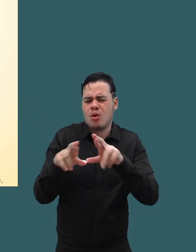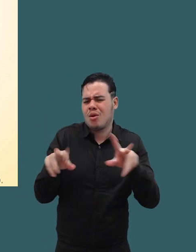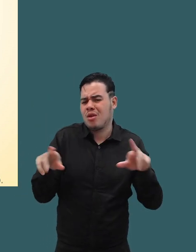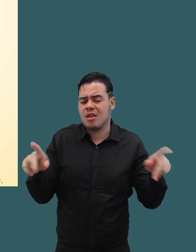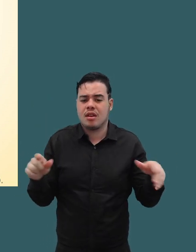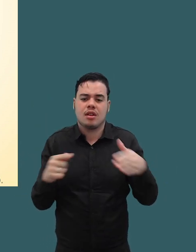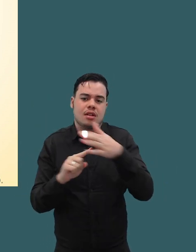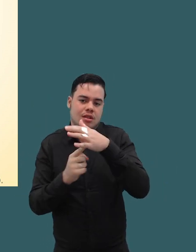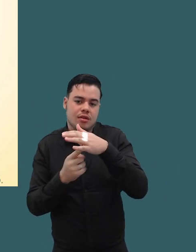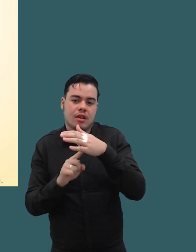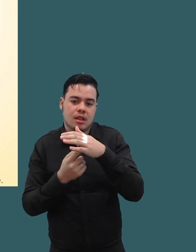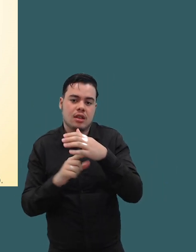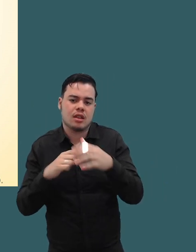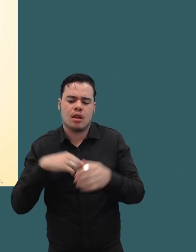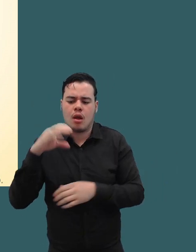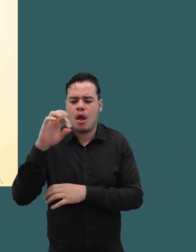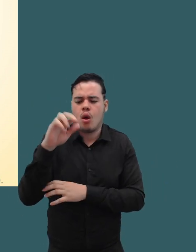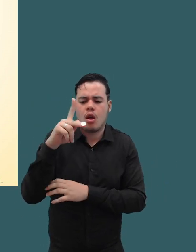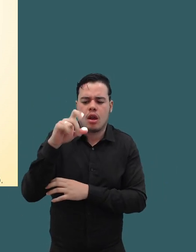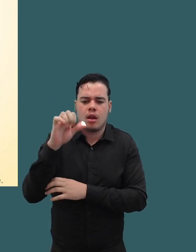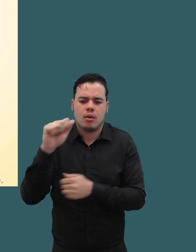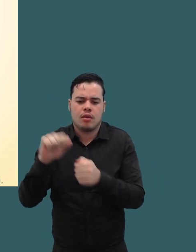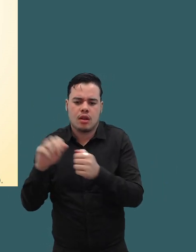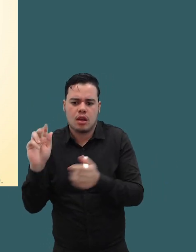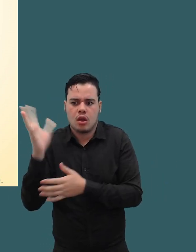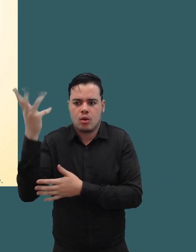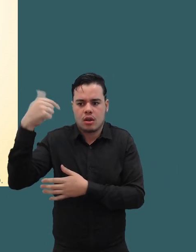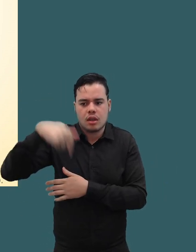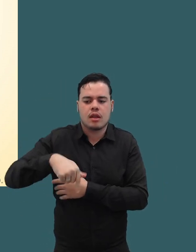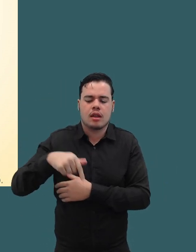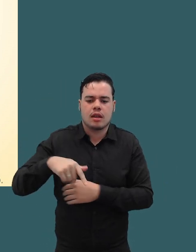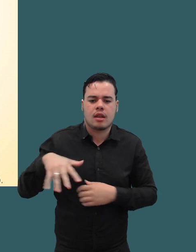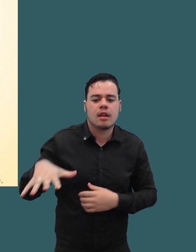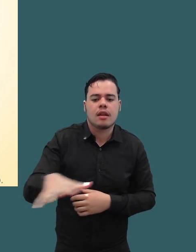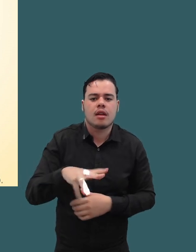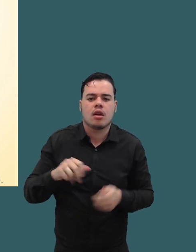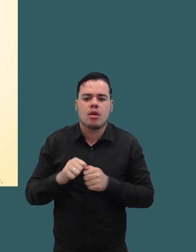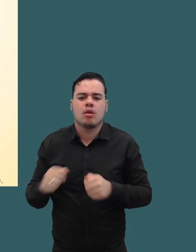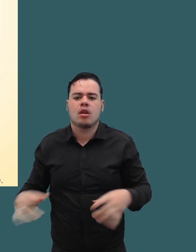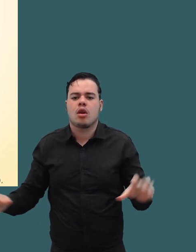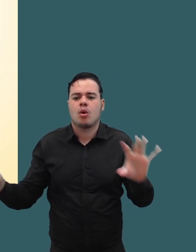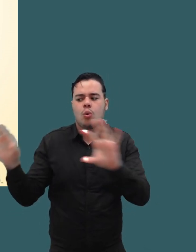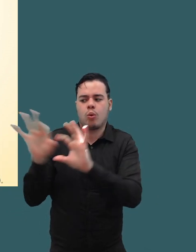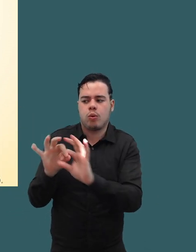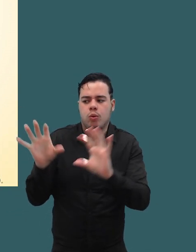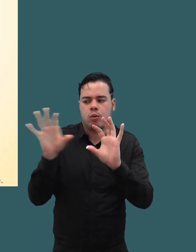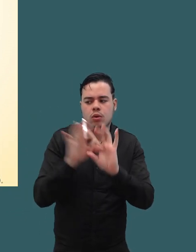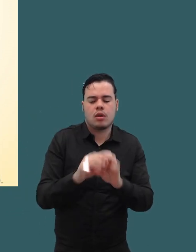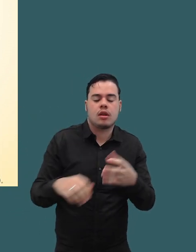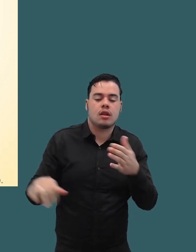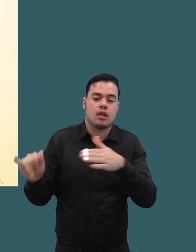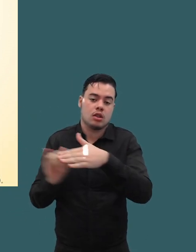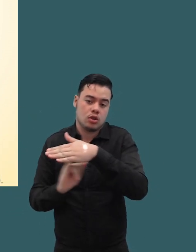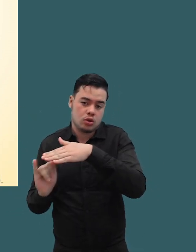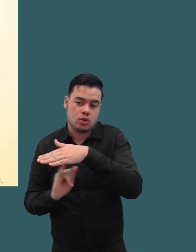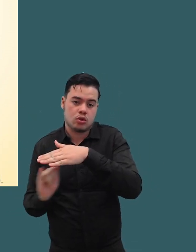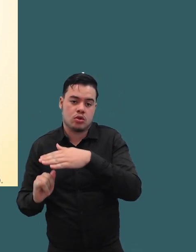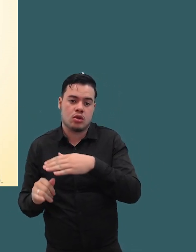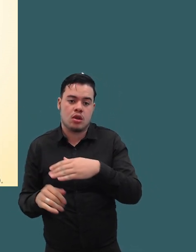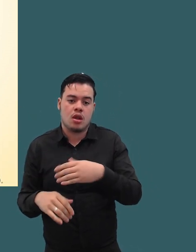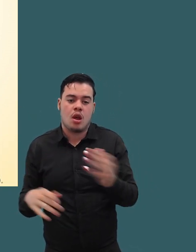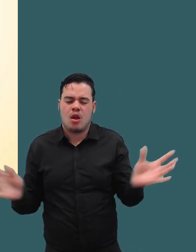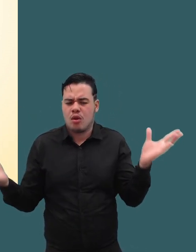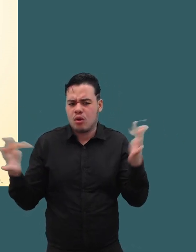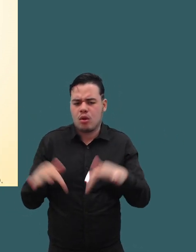temos tantas Olimpíadas acontecendo nesse território, nós vamos poder conectar as instituições. E, para fechar, nós